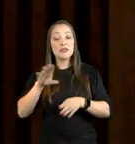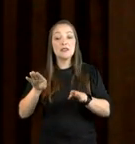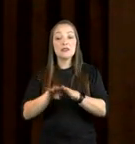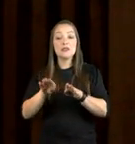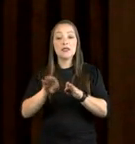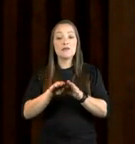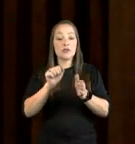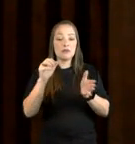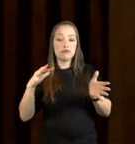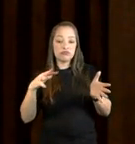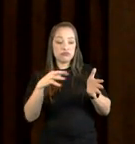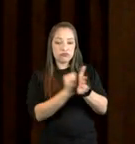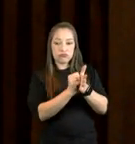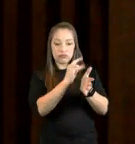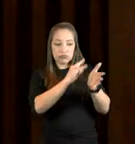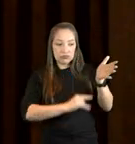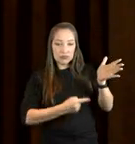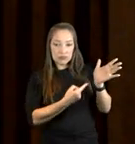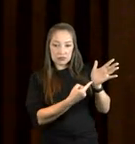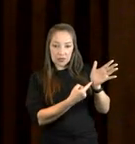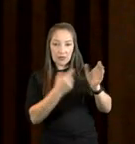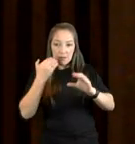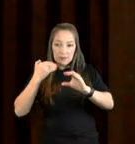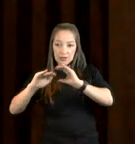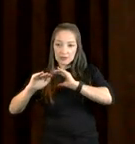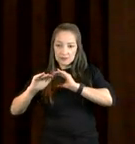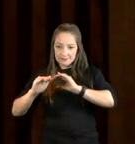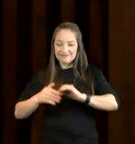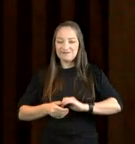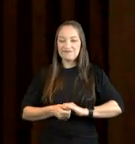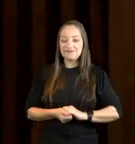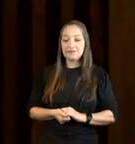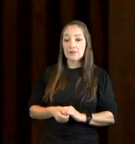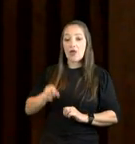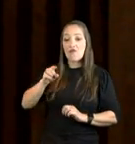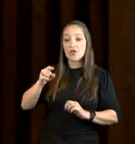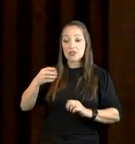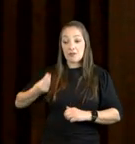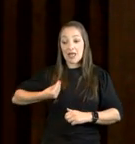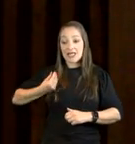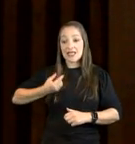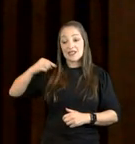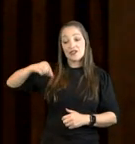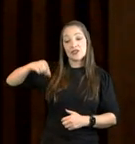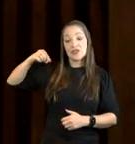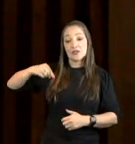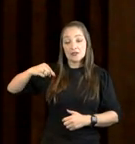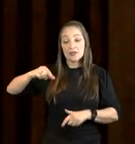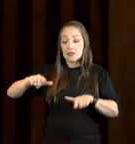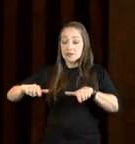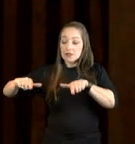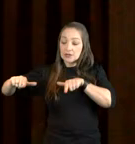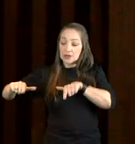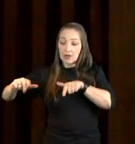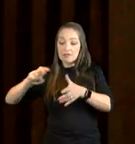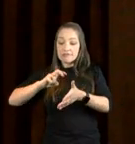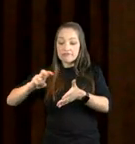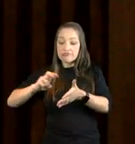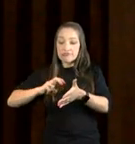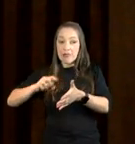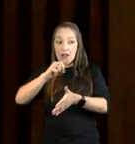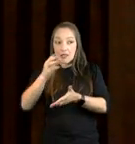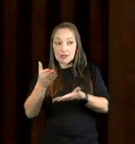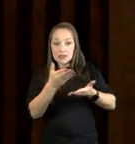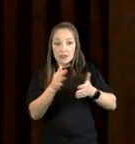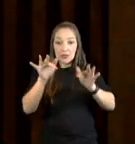para receber o certificado por e-mail. Para quem está aqui no auditório, o certificado será entregue impresso na recepção do auditório ao final do